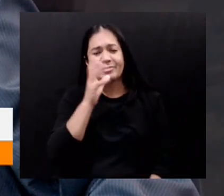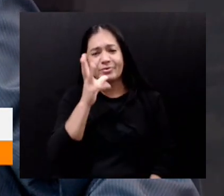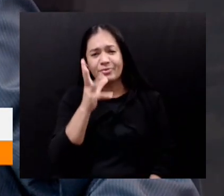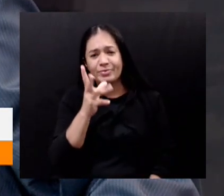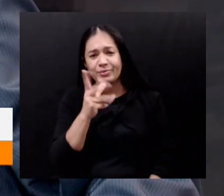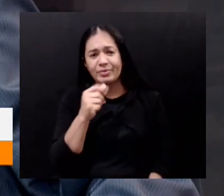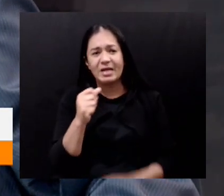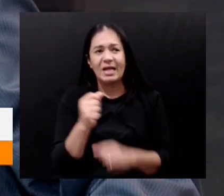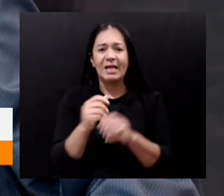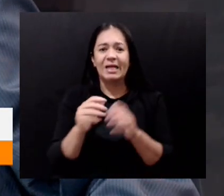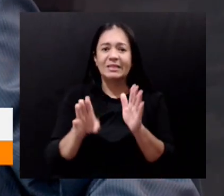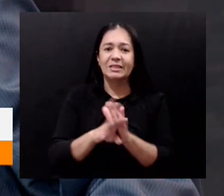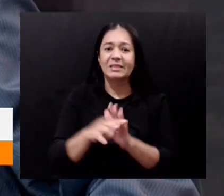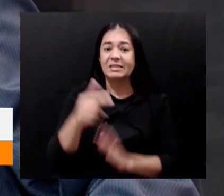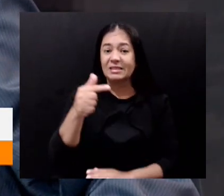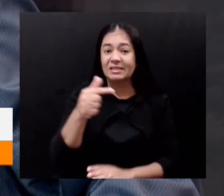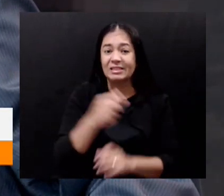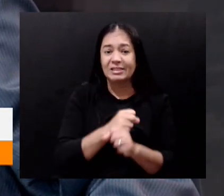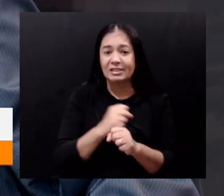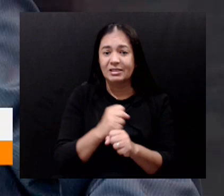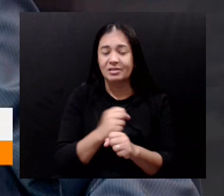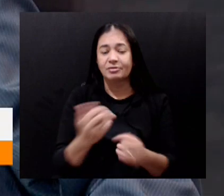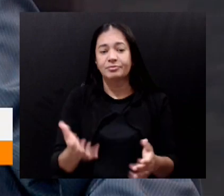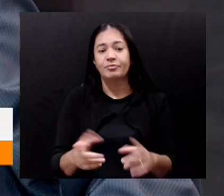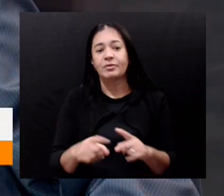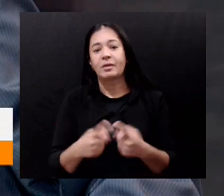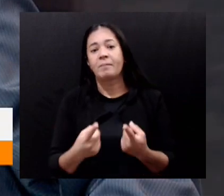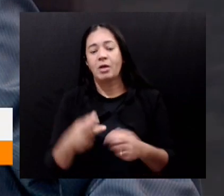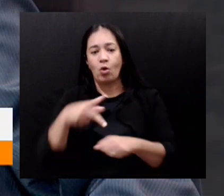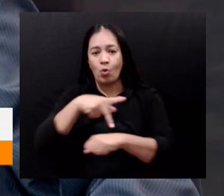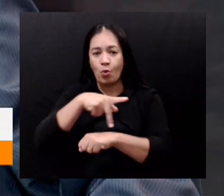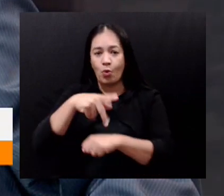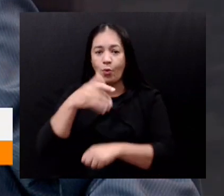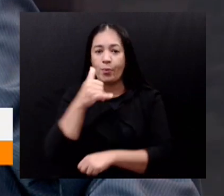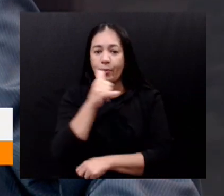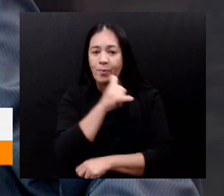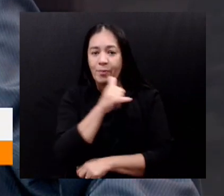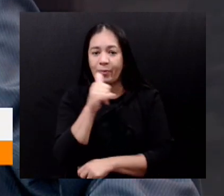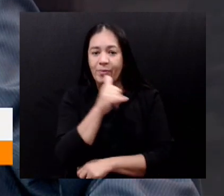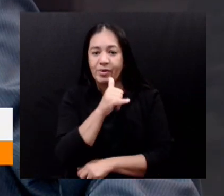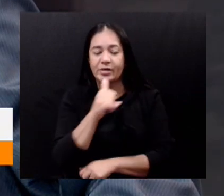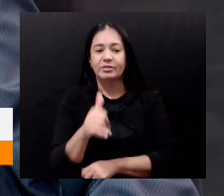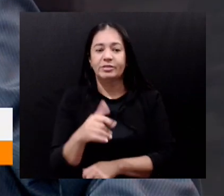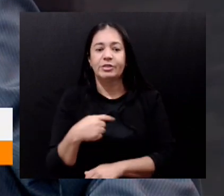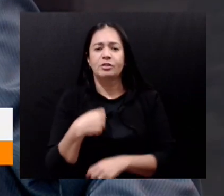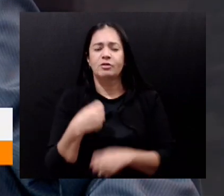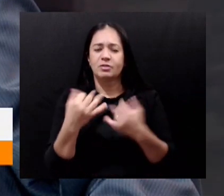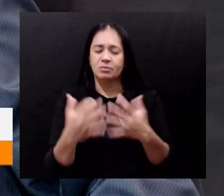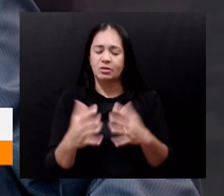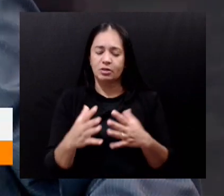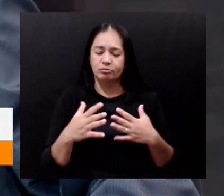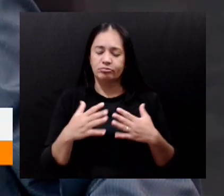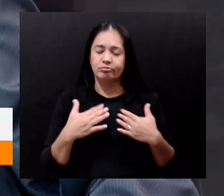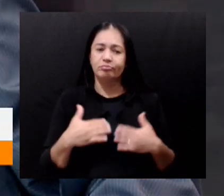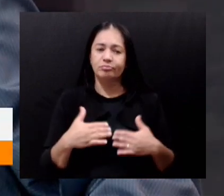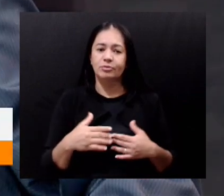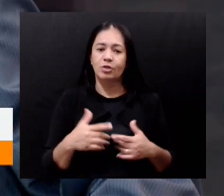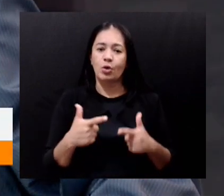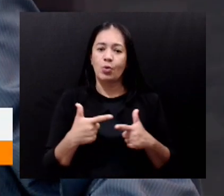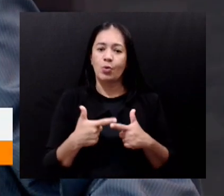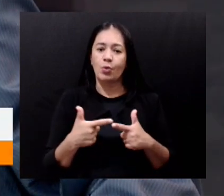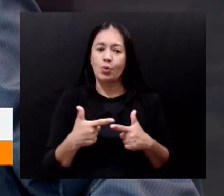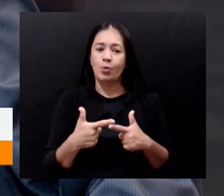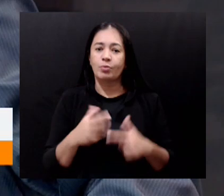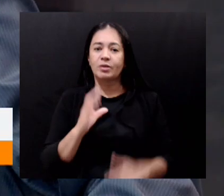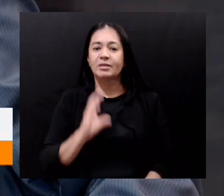que a Itália, e eu vou falar, assim, de forma bem serena, o problema da cidadania italiana é como o pecado